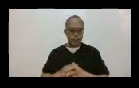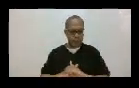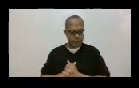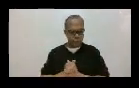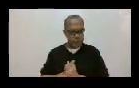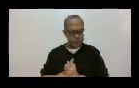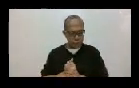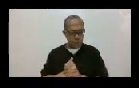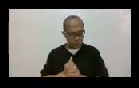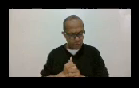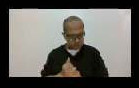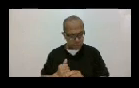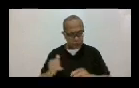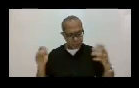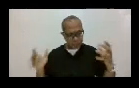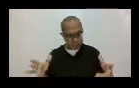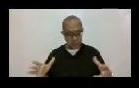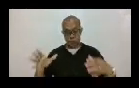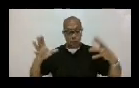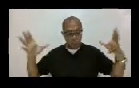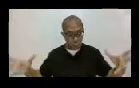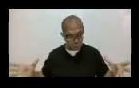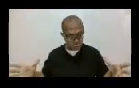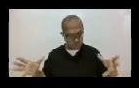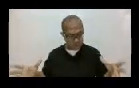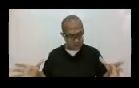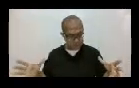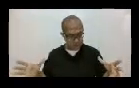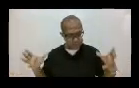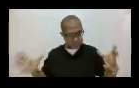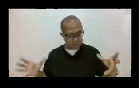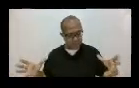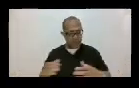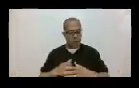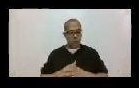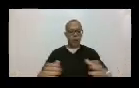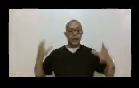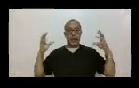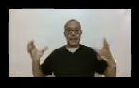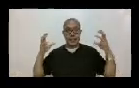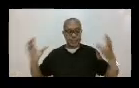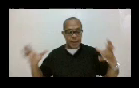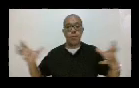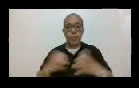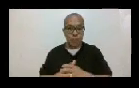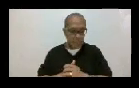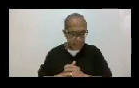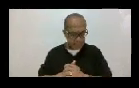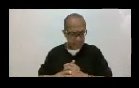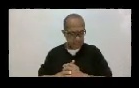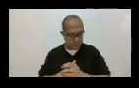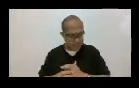nós estudamos o que estudamos os continentes o mundo tá então o que